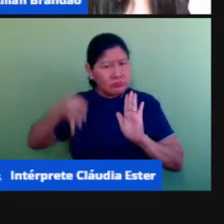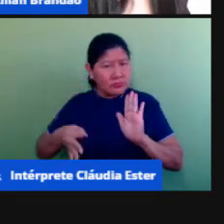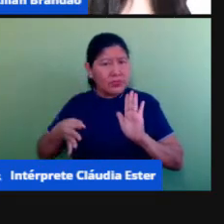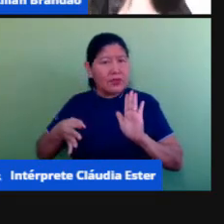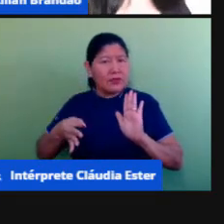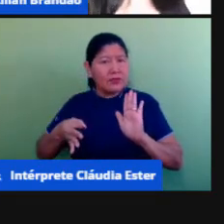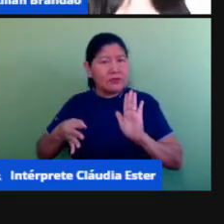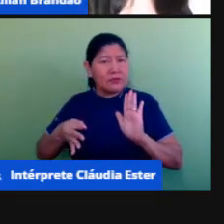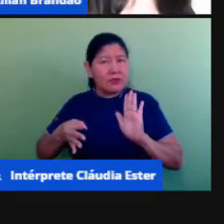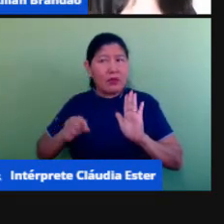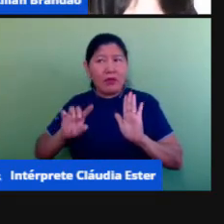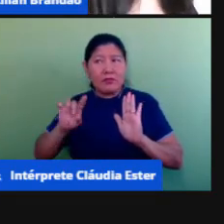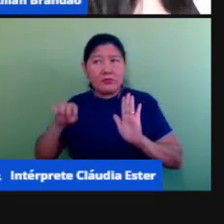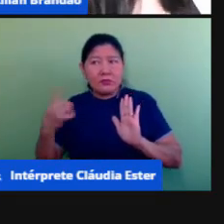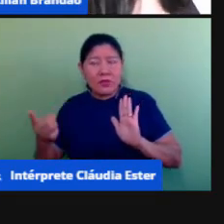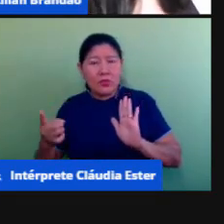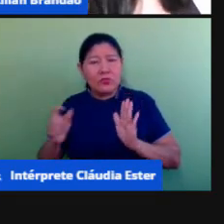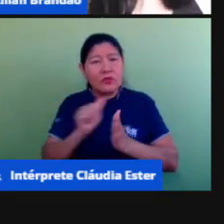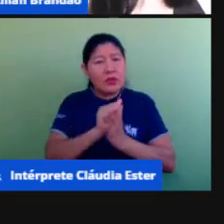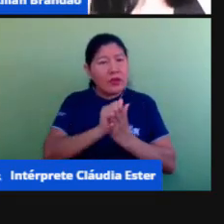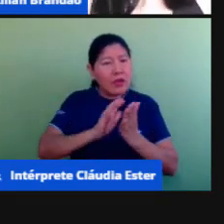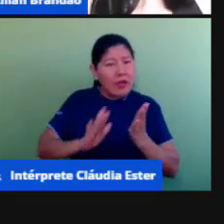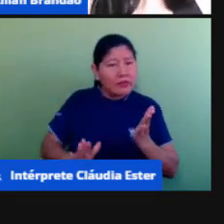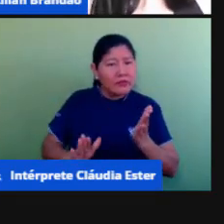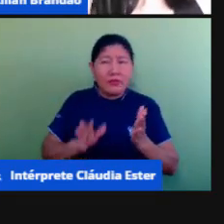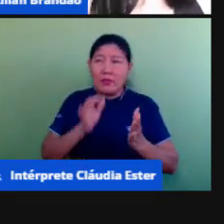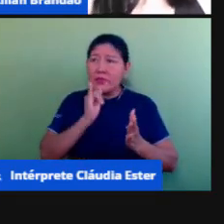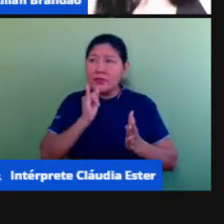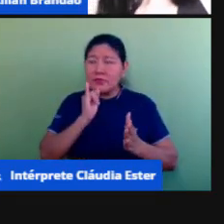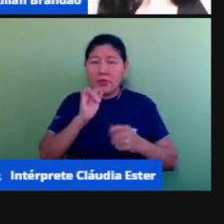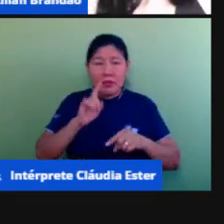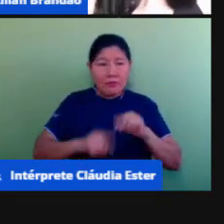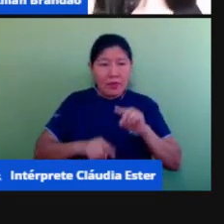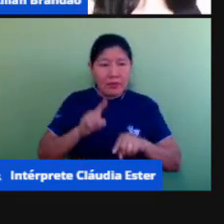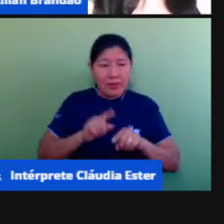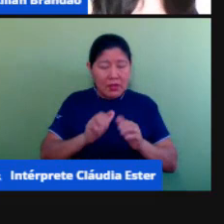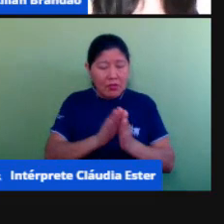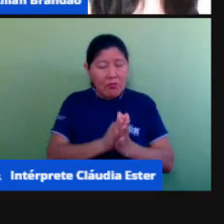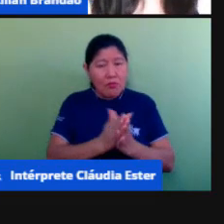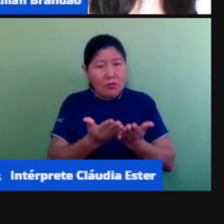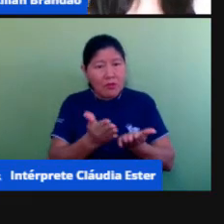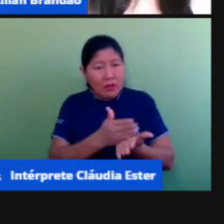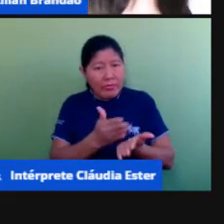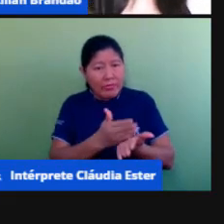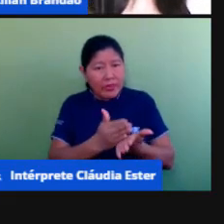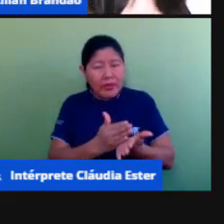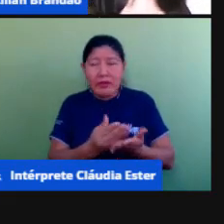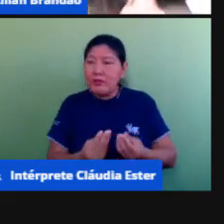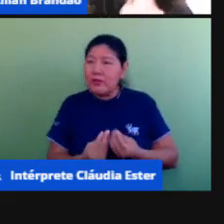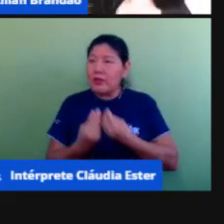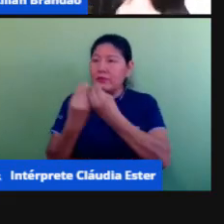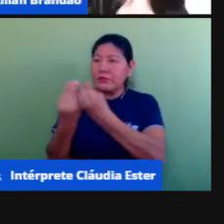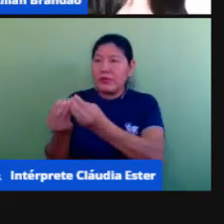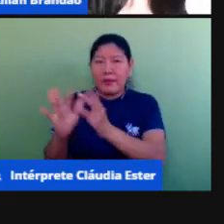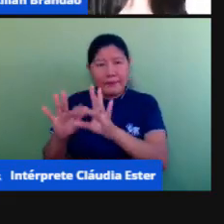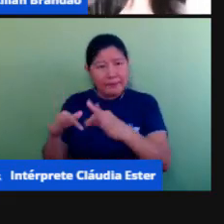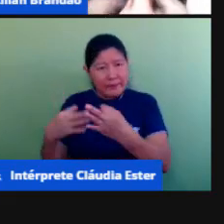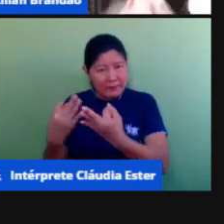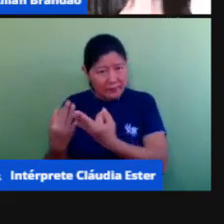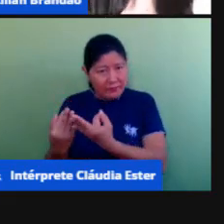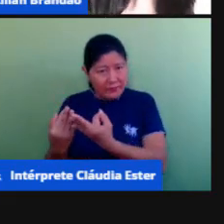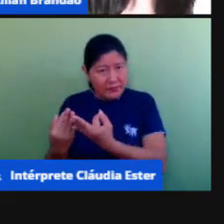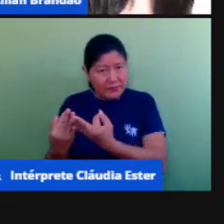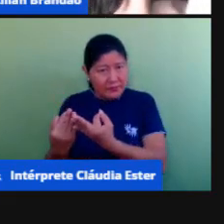da unidade, no momento no qual nós devolvemos materiais que estavam na unidade para os pais, para que eles pudessem, né, ter